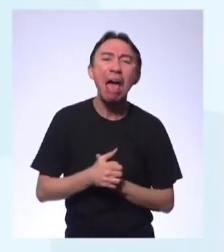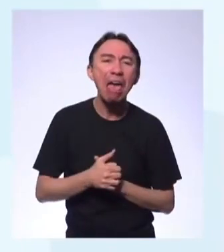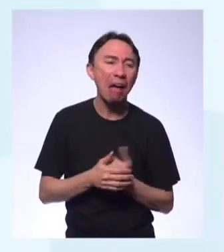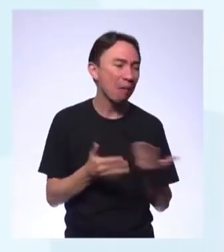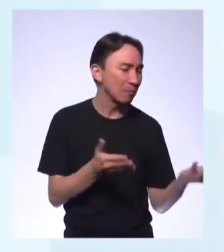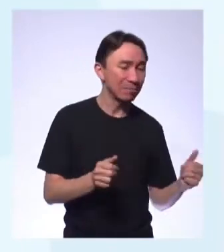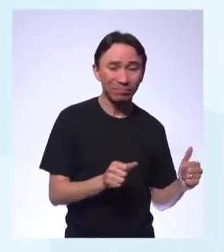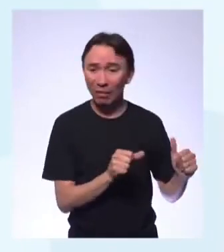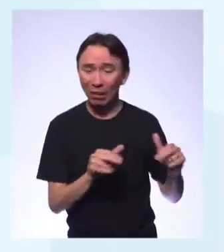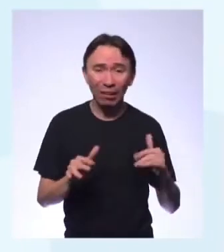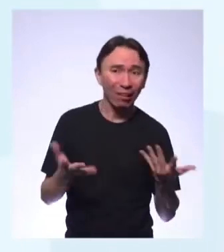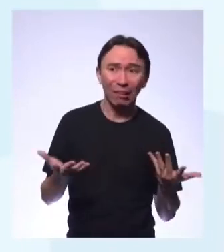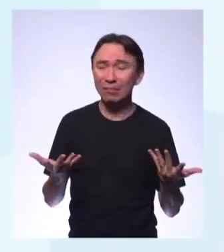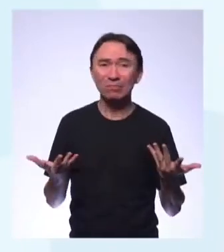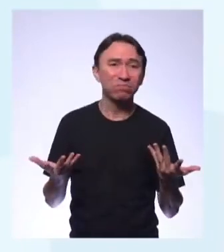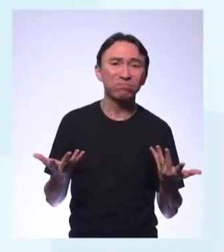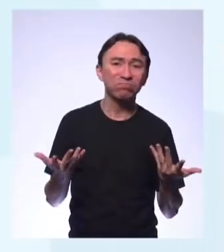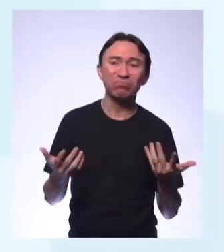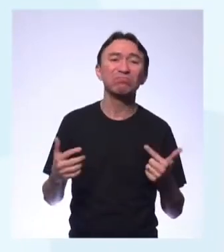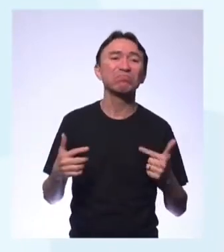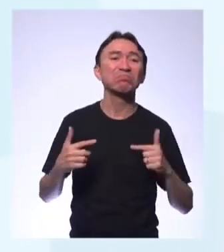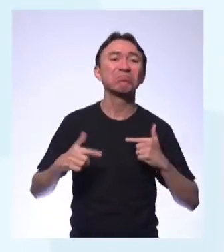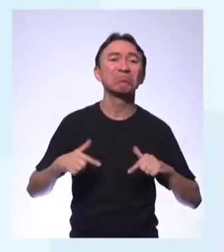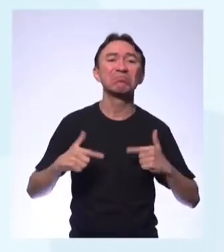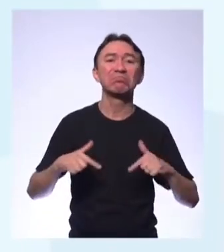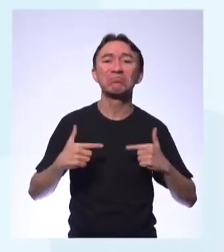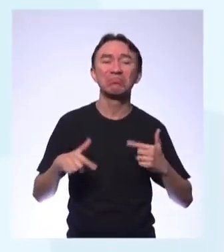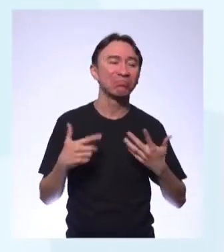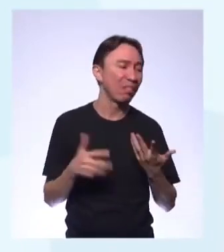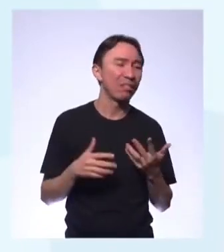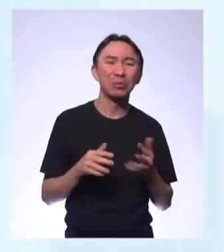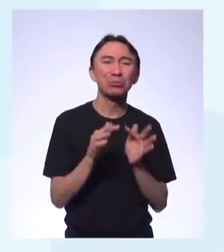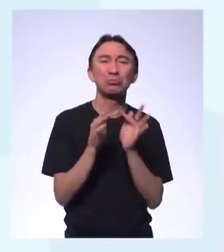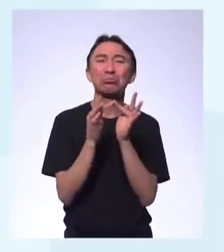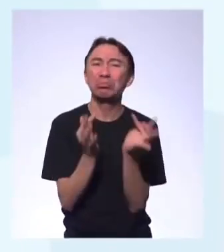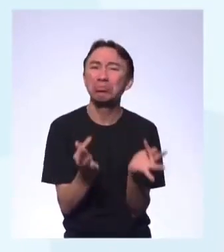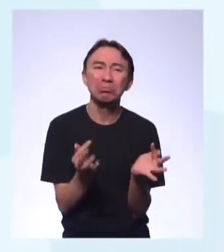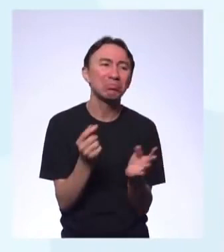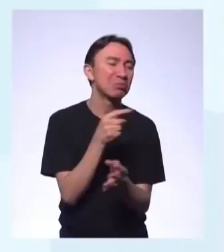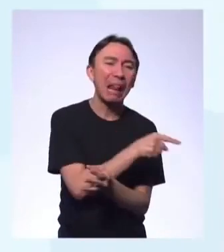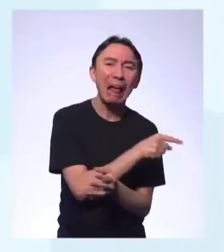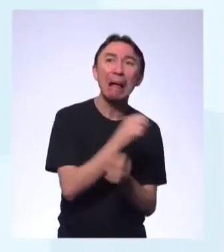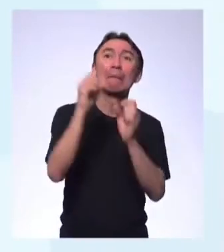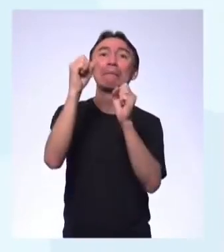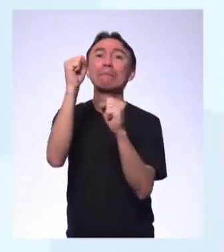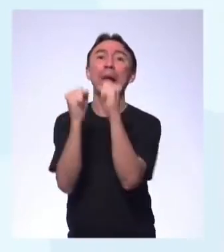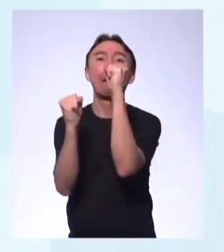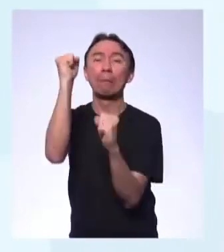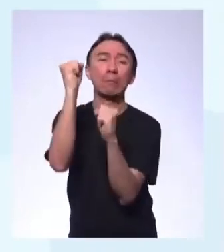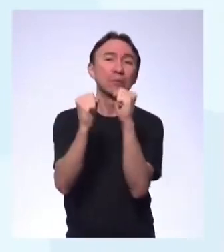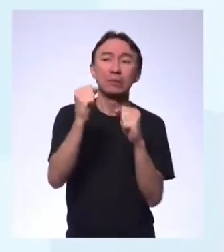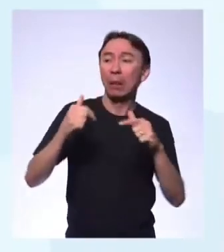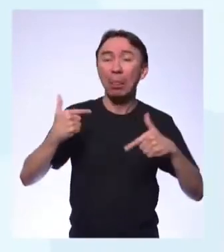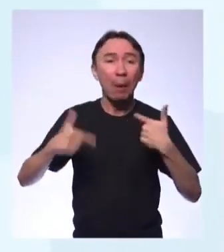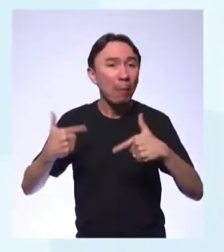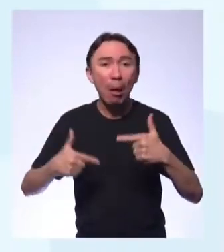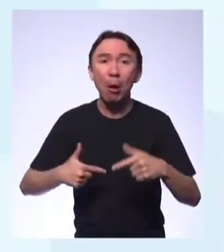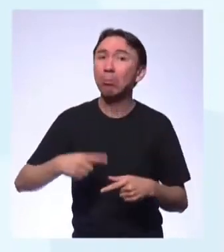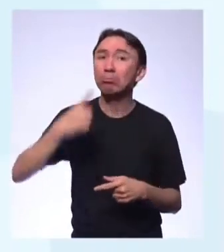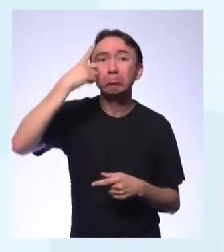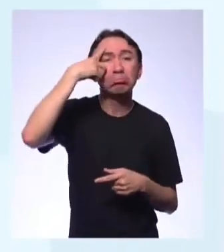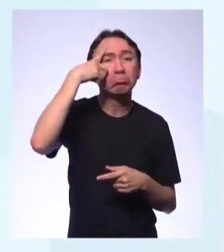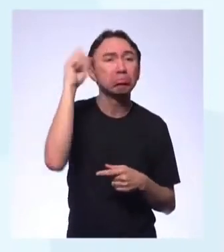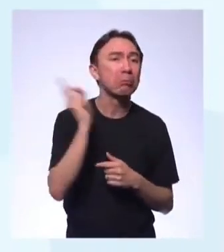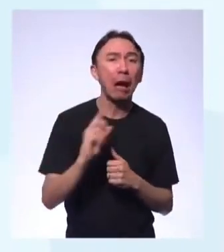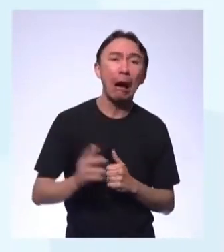capacitação para os trabalhos exercidos na cidade. Ele não sabe trabalhar na fábrica, né? Então, por isso, ele é tido como